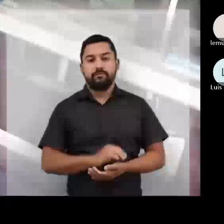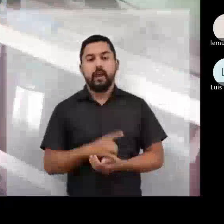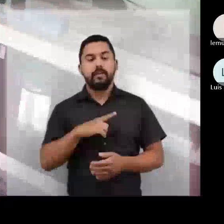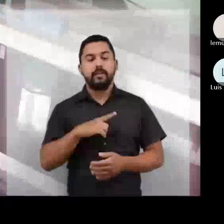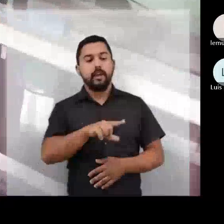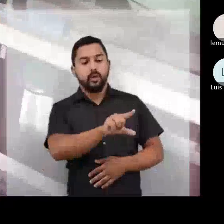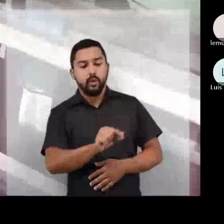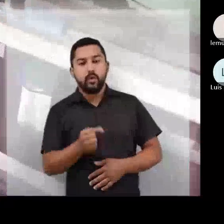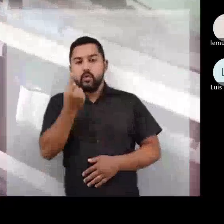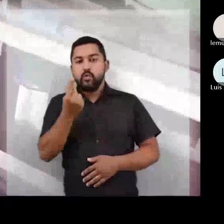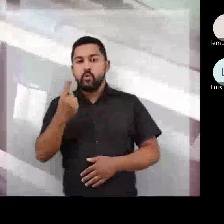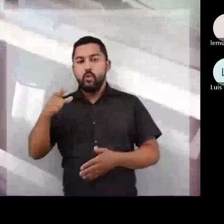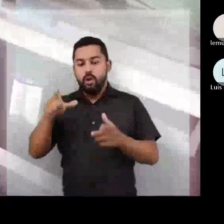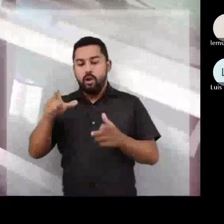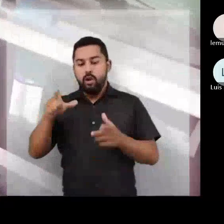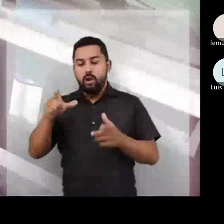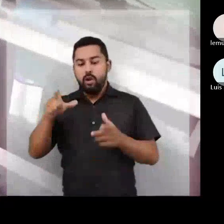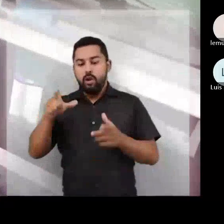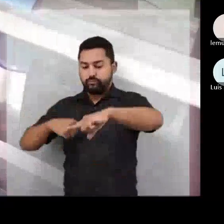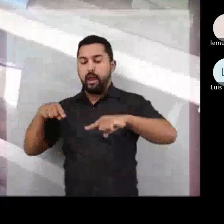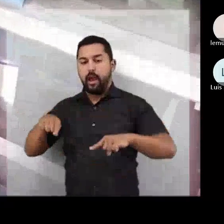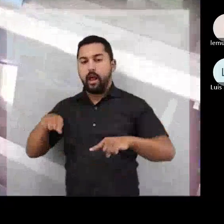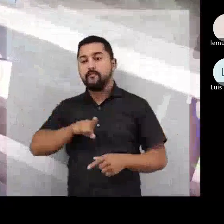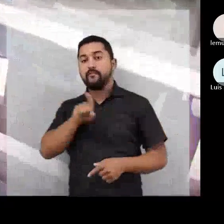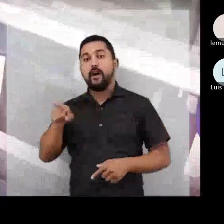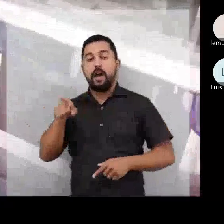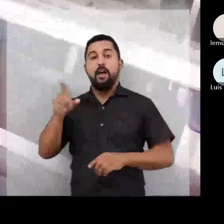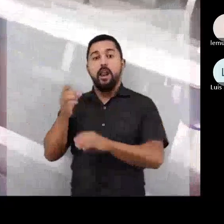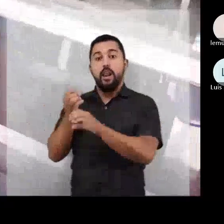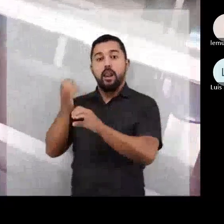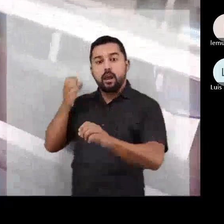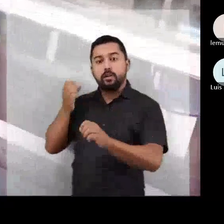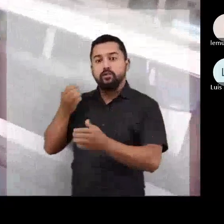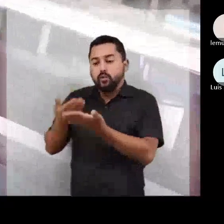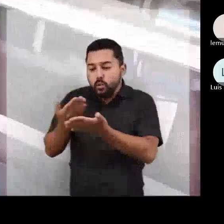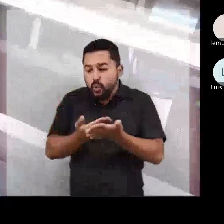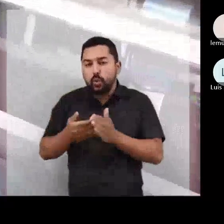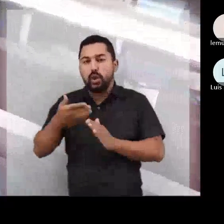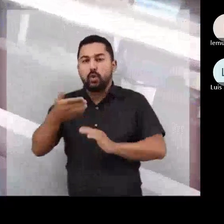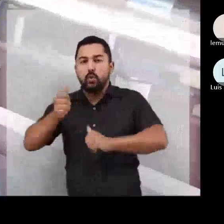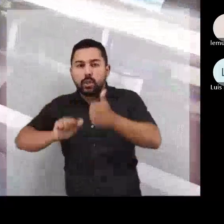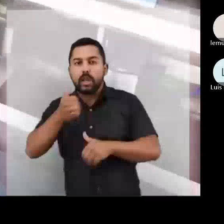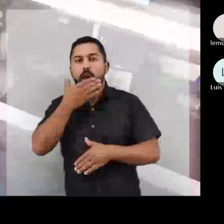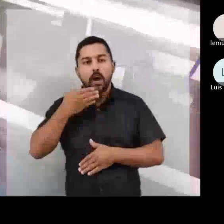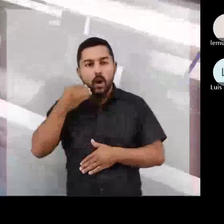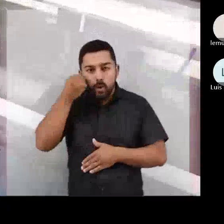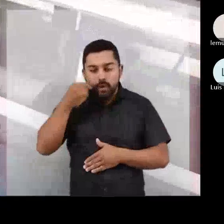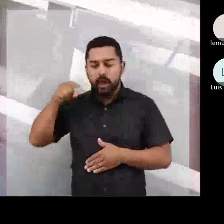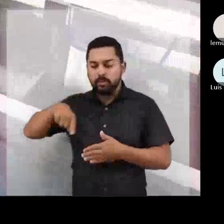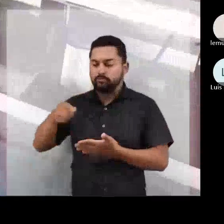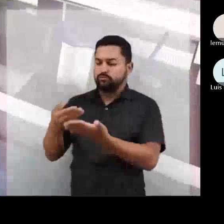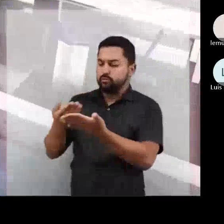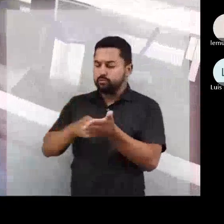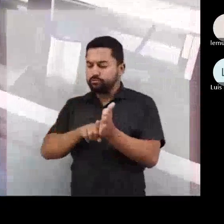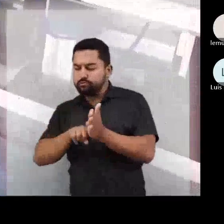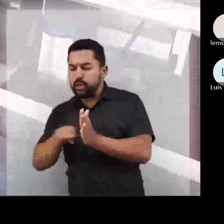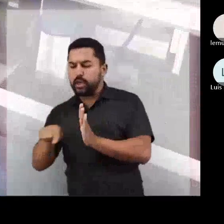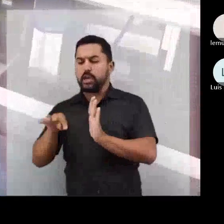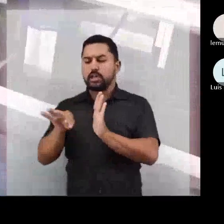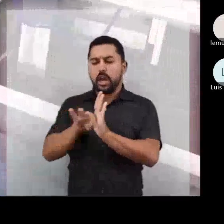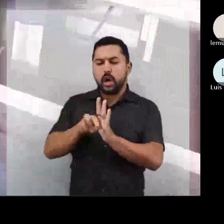Uma amostra do papel é retirada do rolo jumbo e direcionada para o laboratório de controle de qualidade, onde analistas monitoram